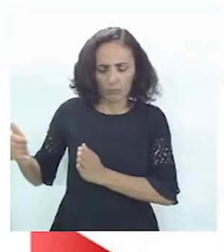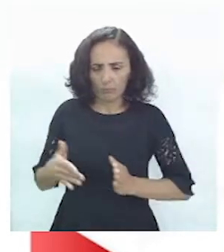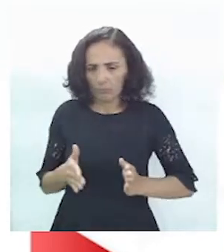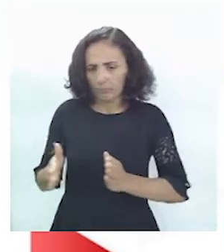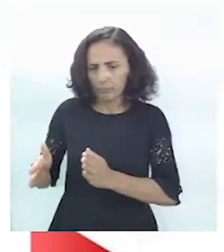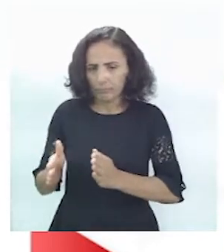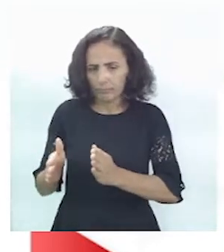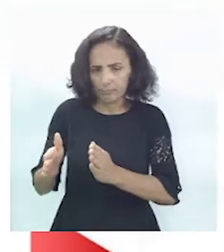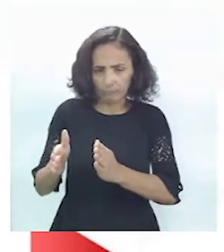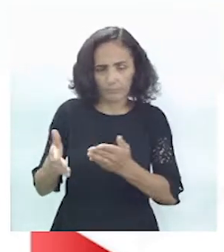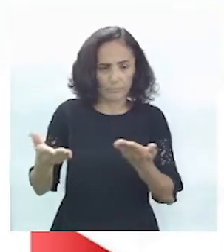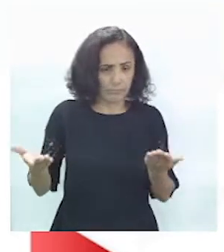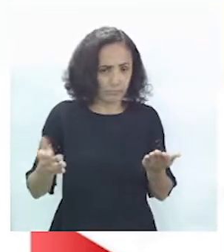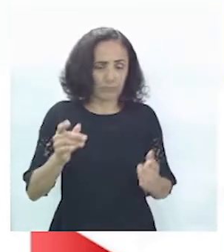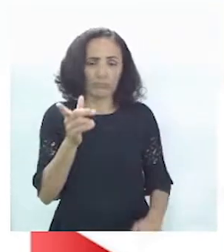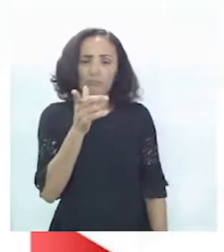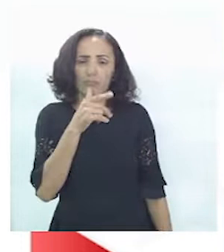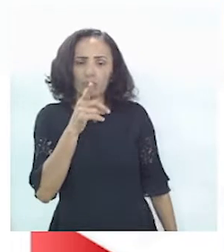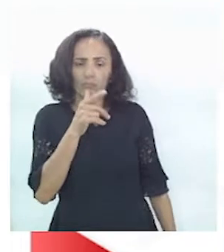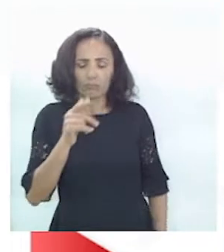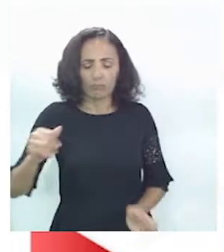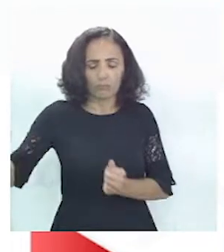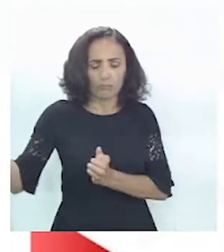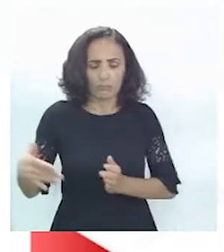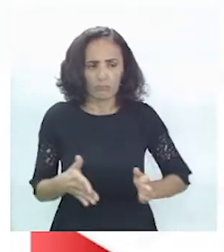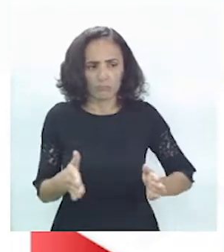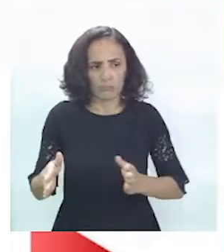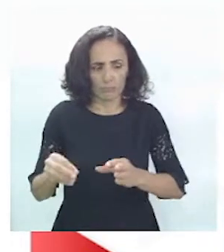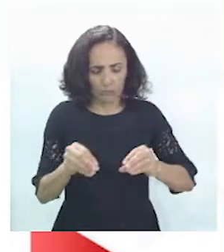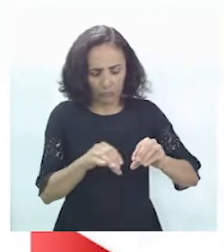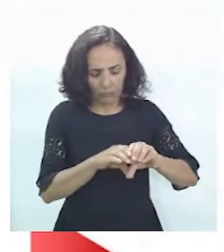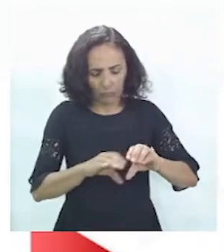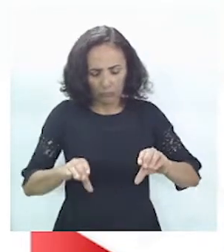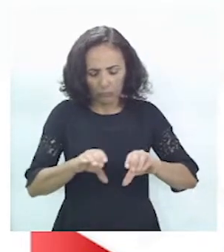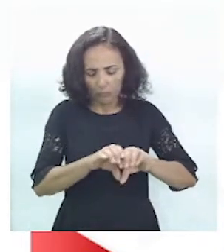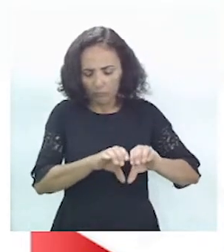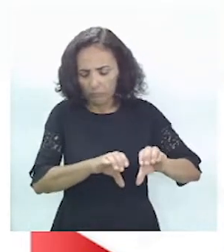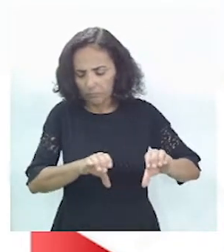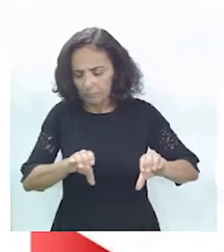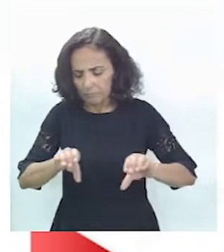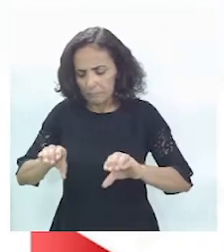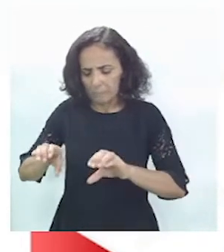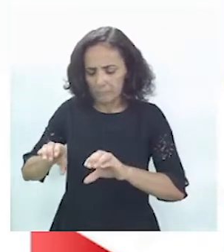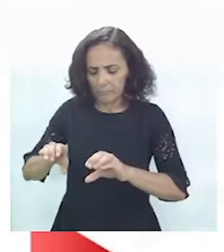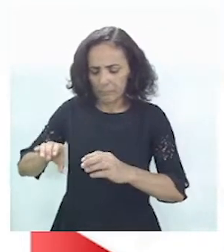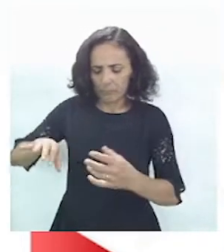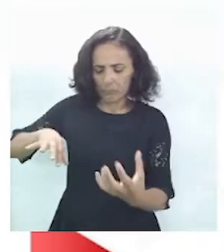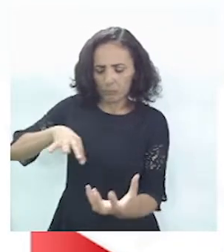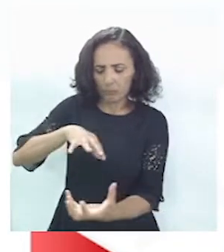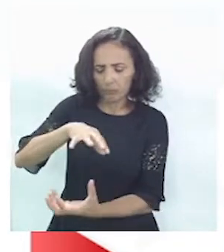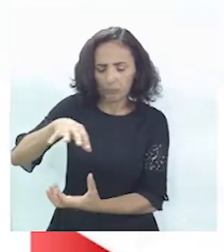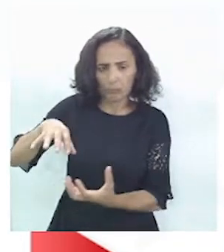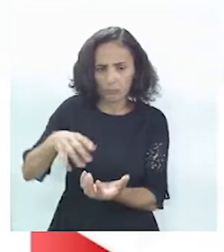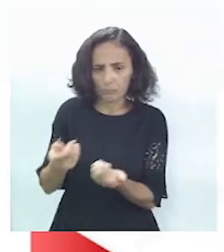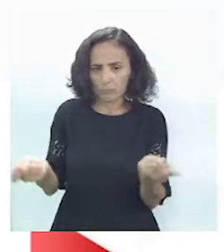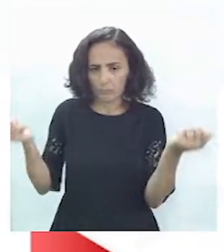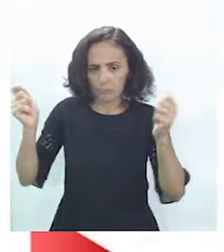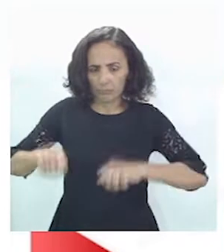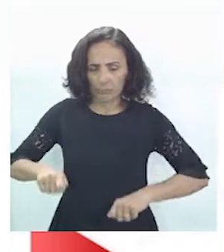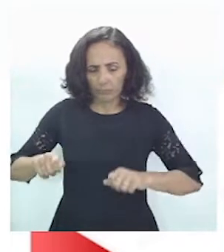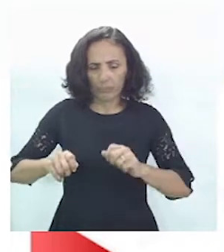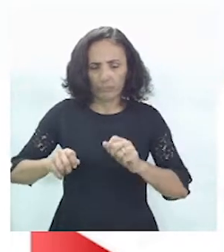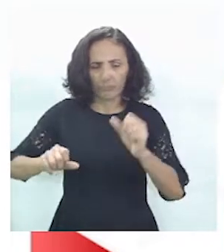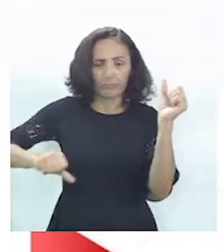potência mecânica. Quando a água ela passa pela turbina, que vai girar, e no gerador a potência mecânica, ela vai